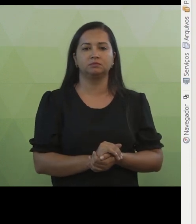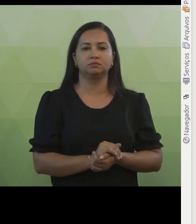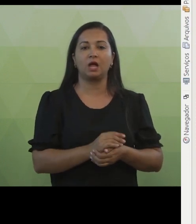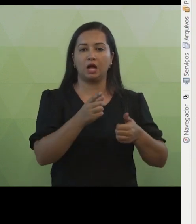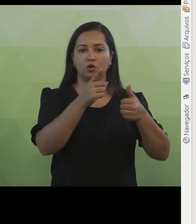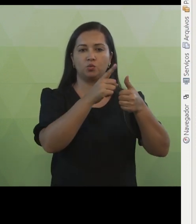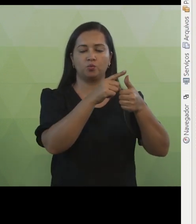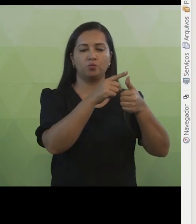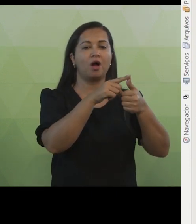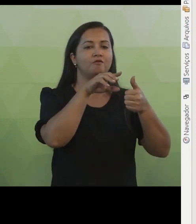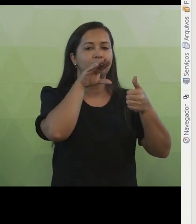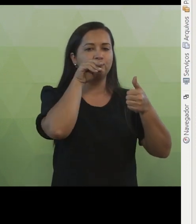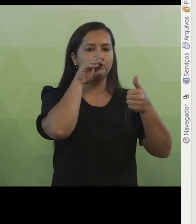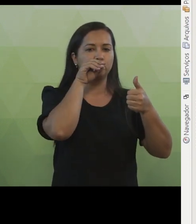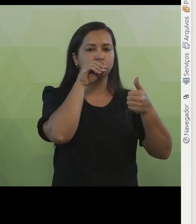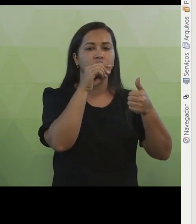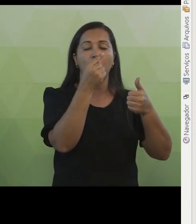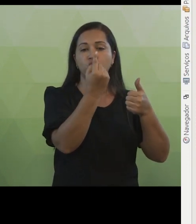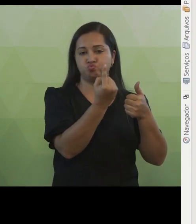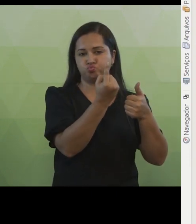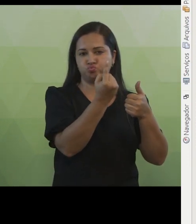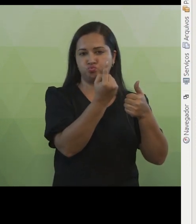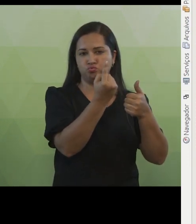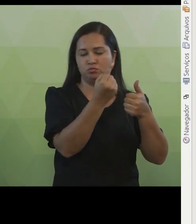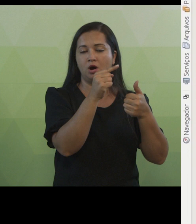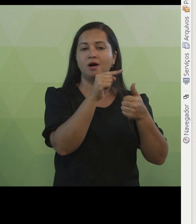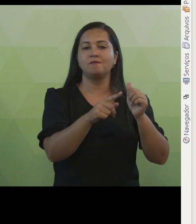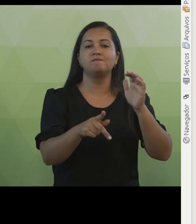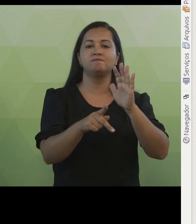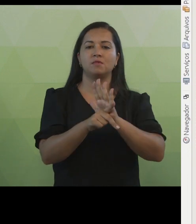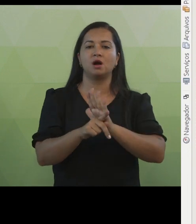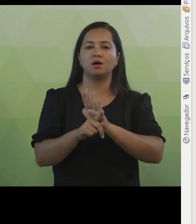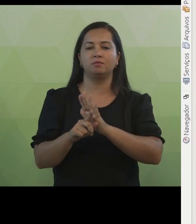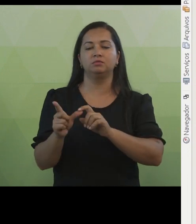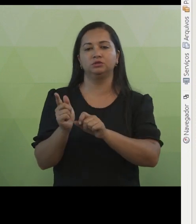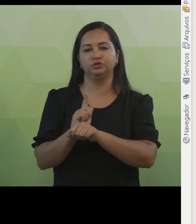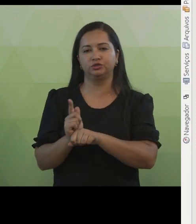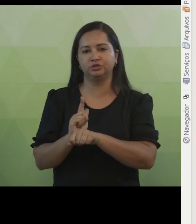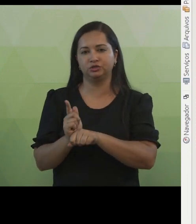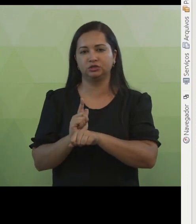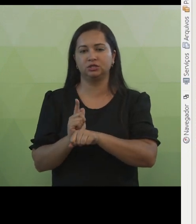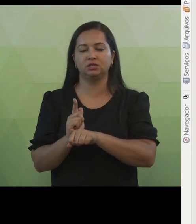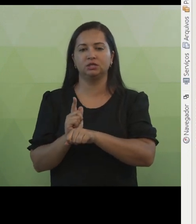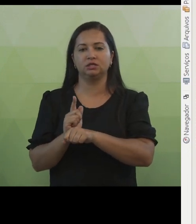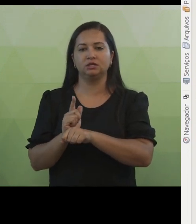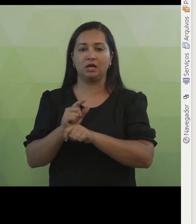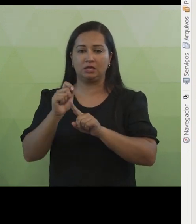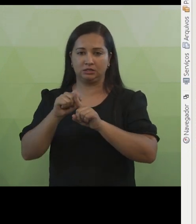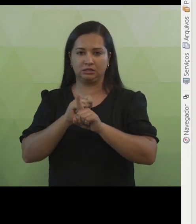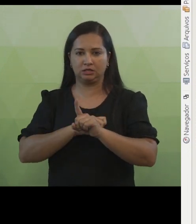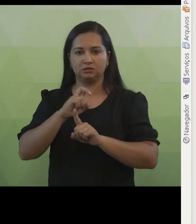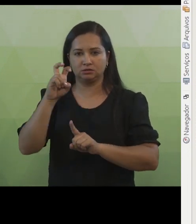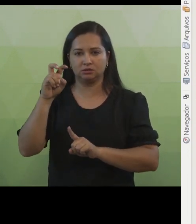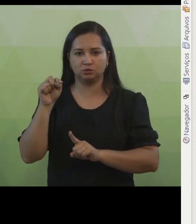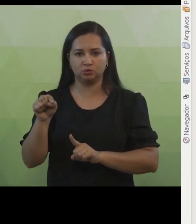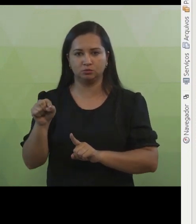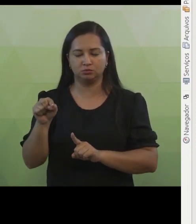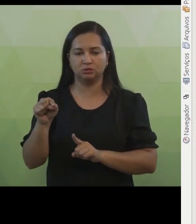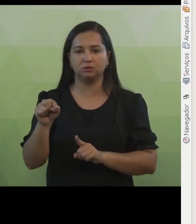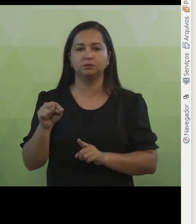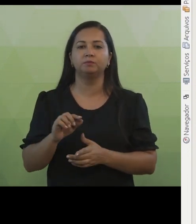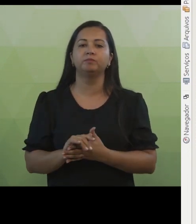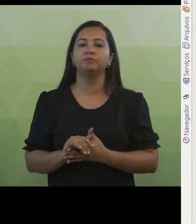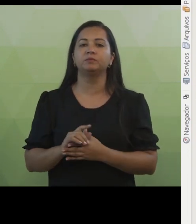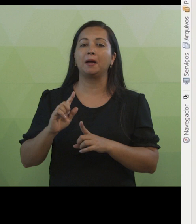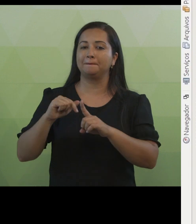1, que é um gerente, new gerente, salário de 5.000. E aqui eu faço o